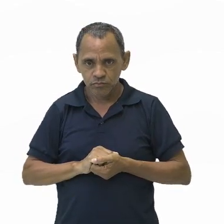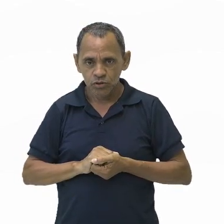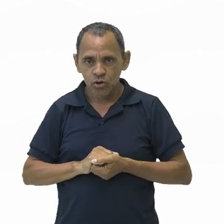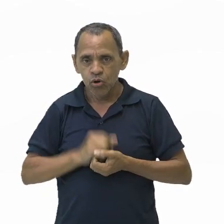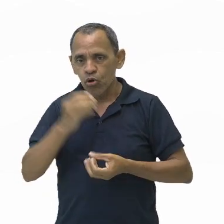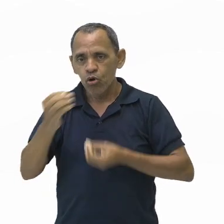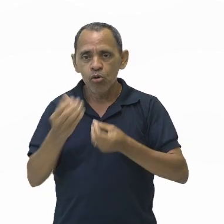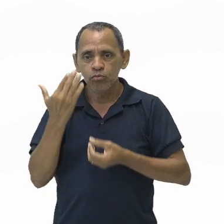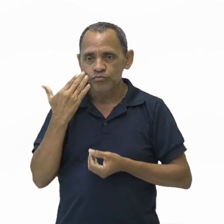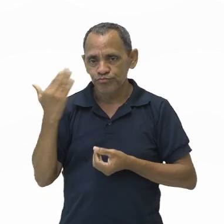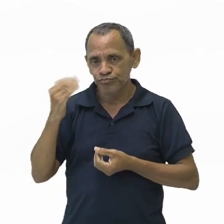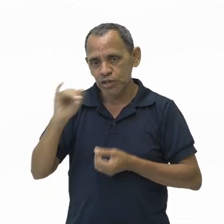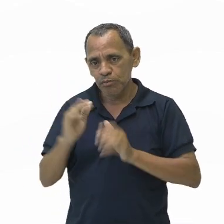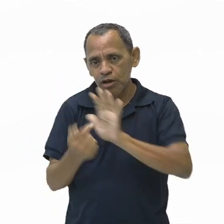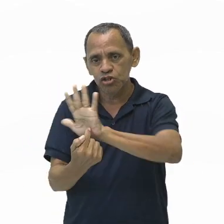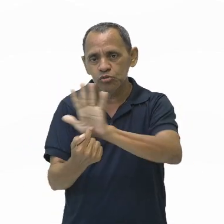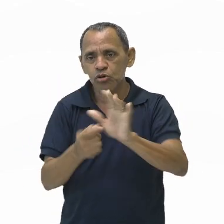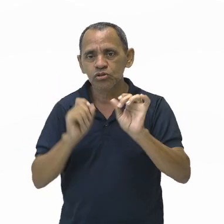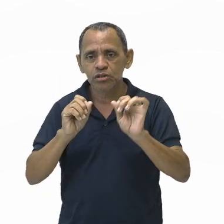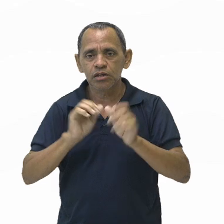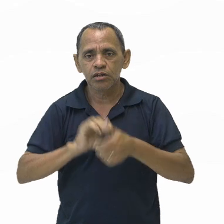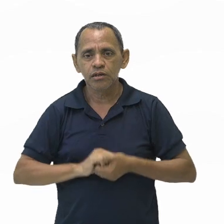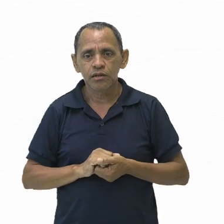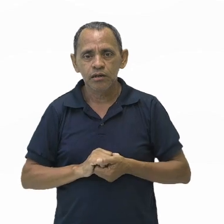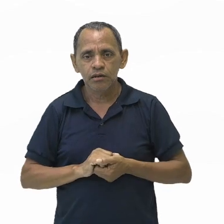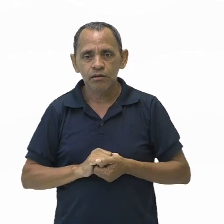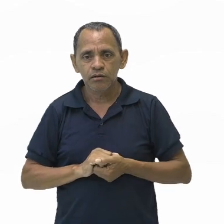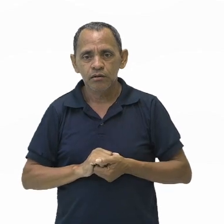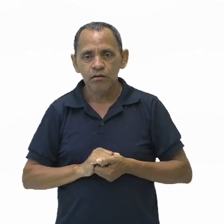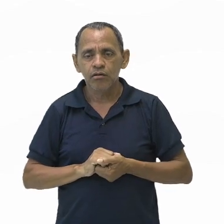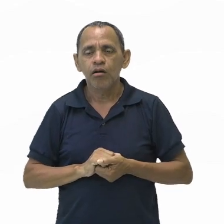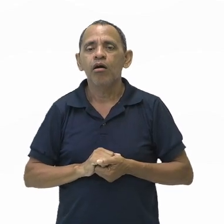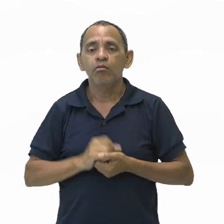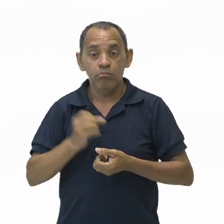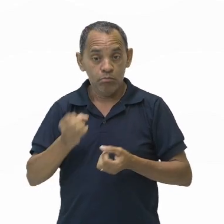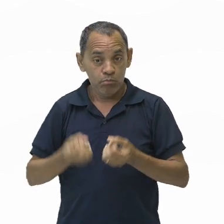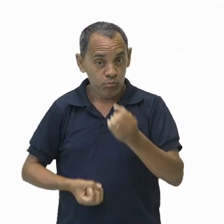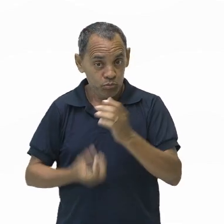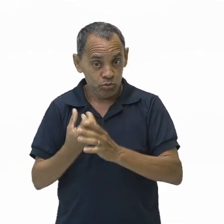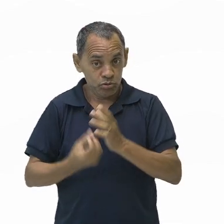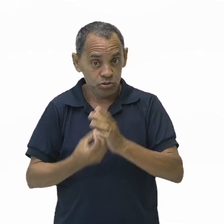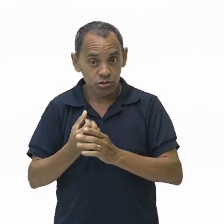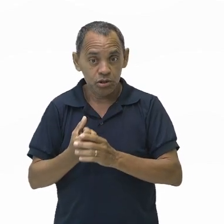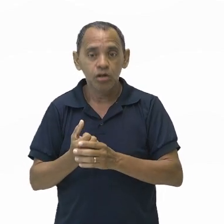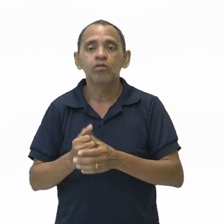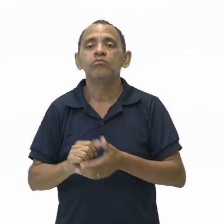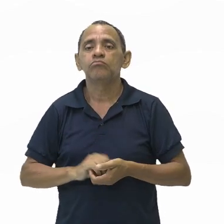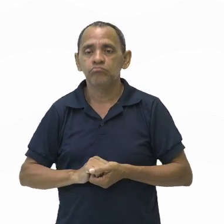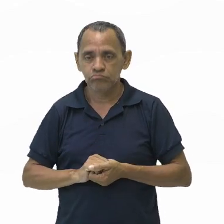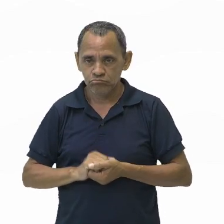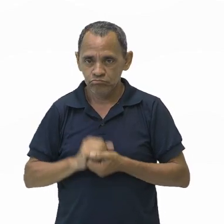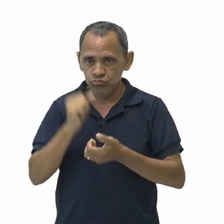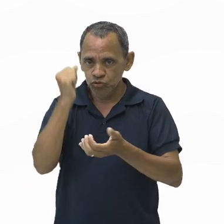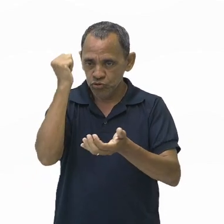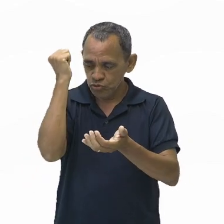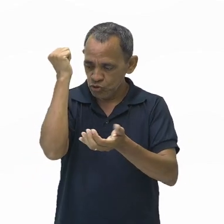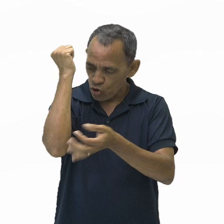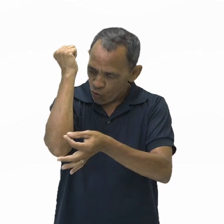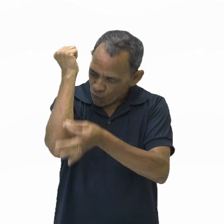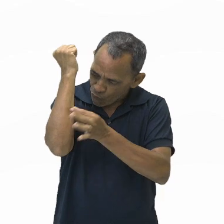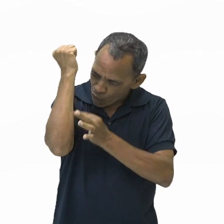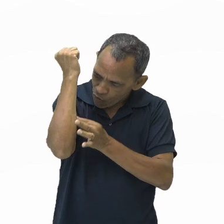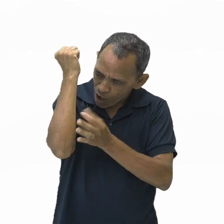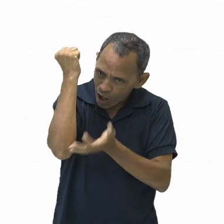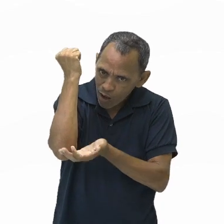está aparecendo, né, da organização do látex, para poder mandar para os outros países ricos, para a produção